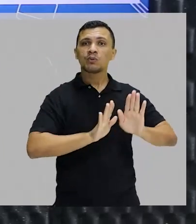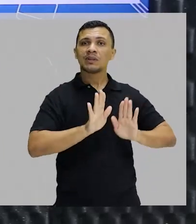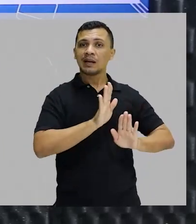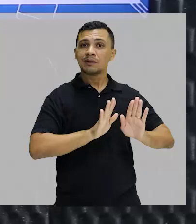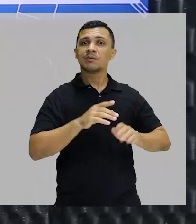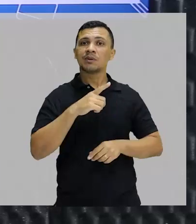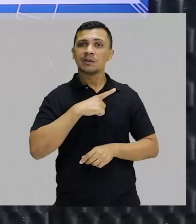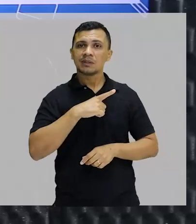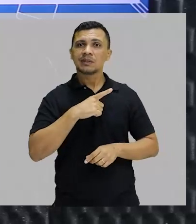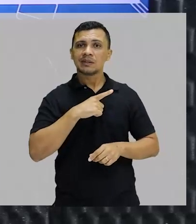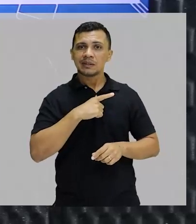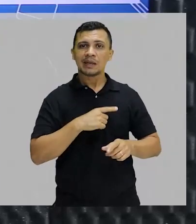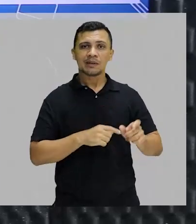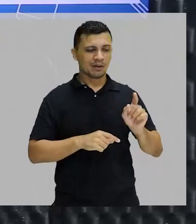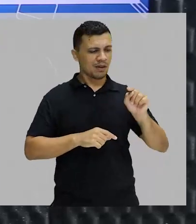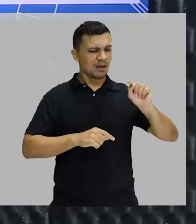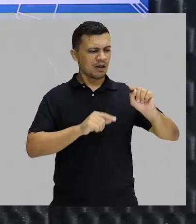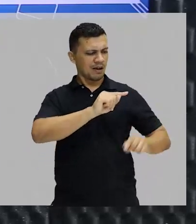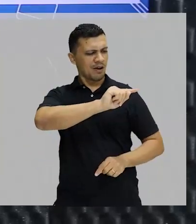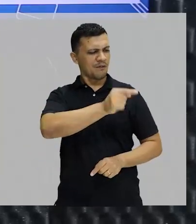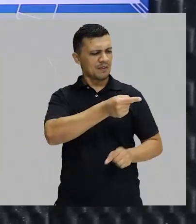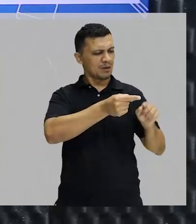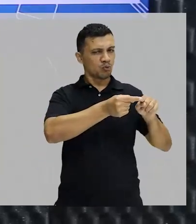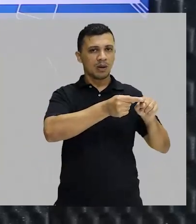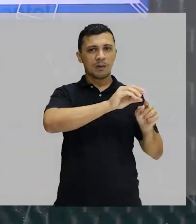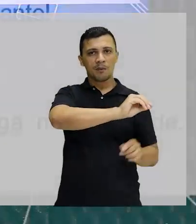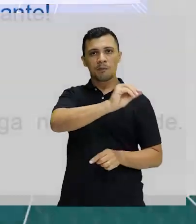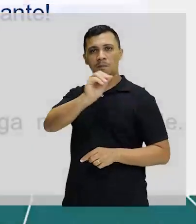tem esse deslocamento da vírgula.